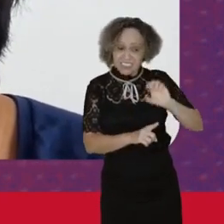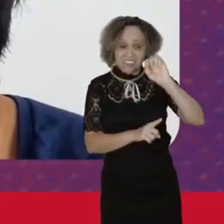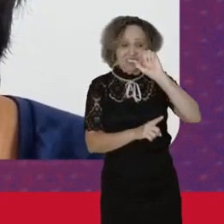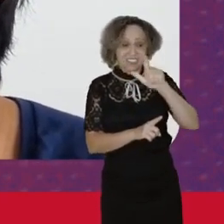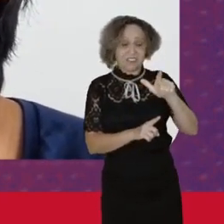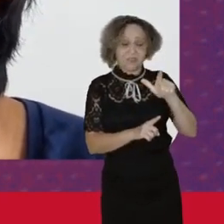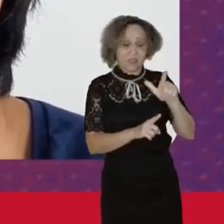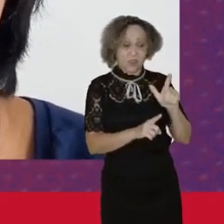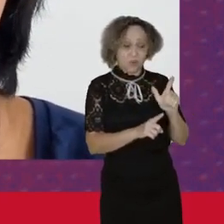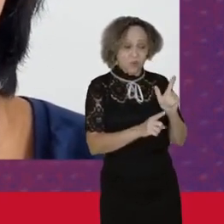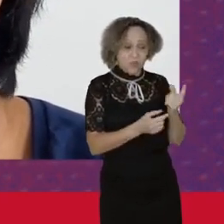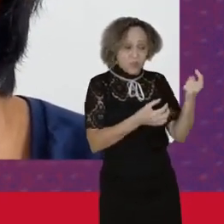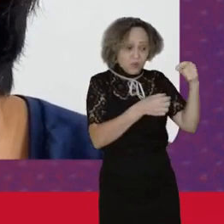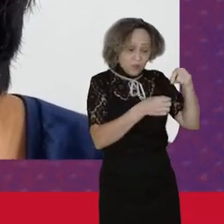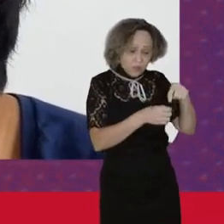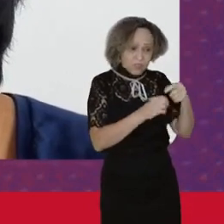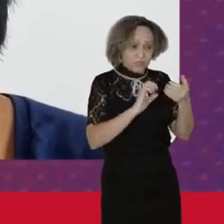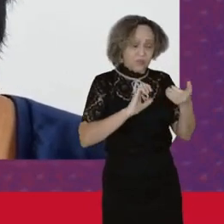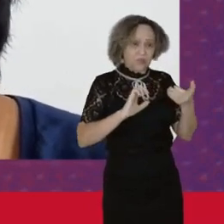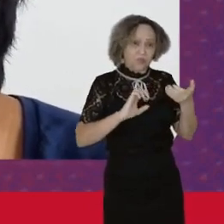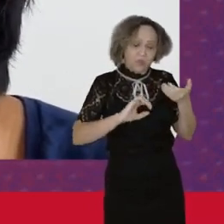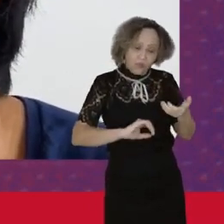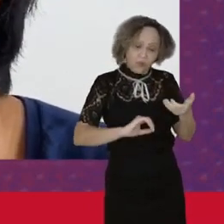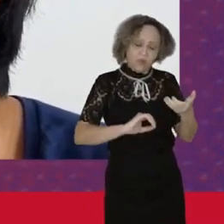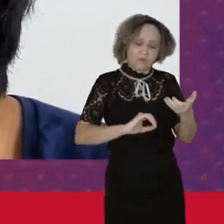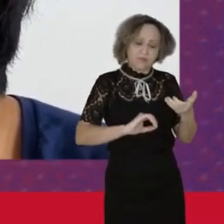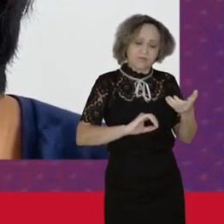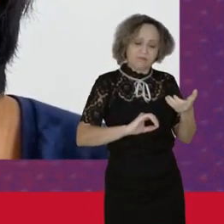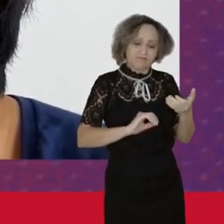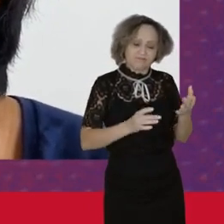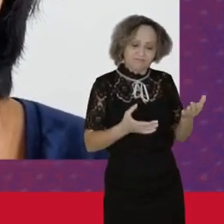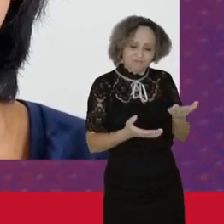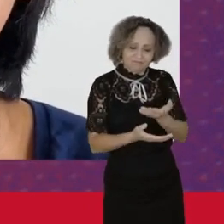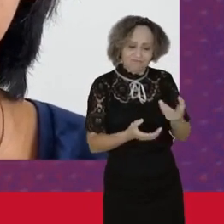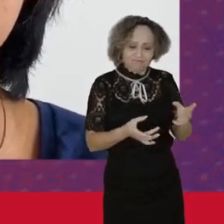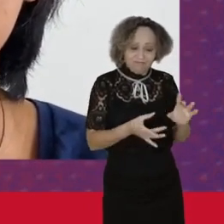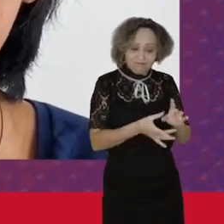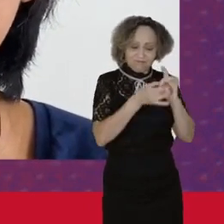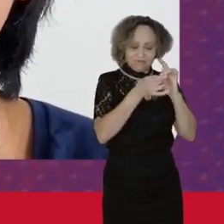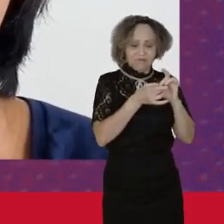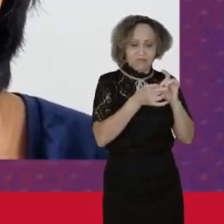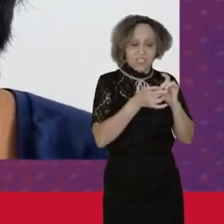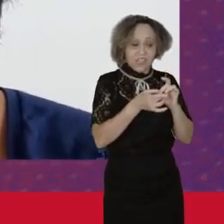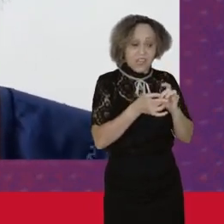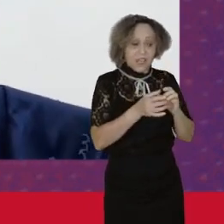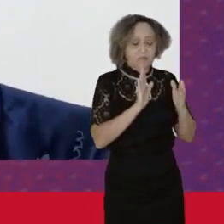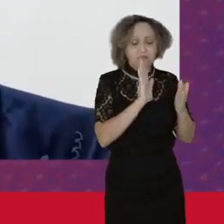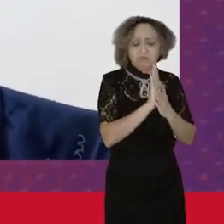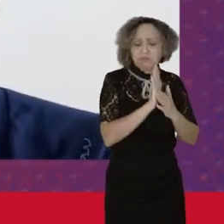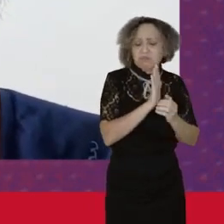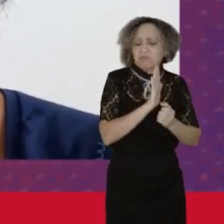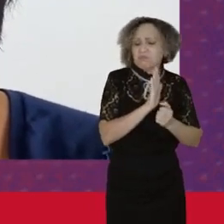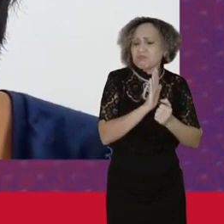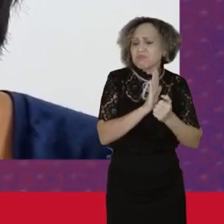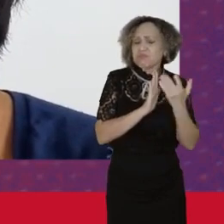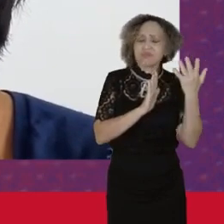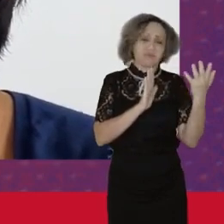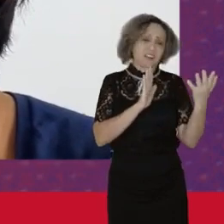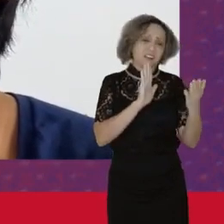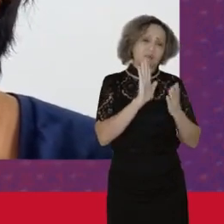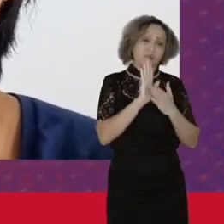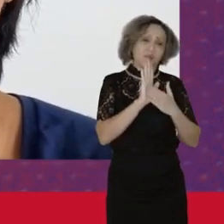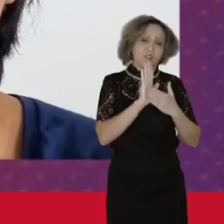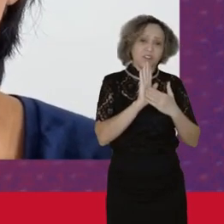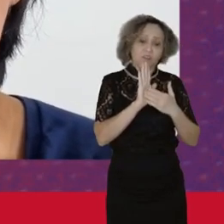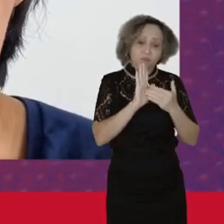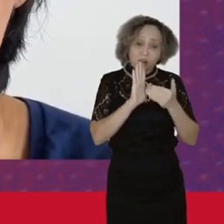Casa Legislativa. Várias emendas populares foram apresentadas e muitas delas ultrapassaram a marca de 1